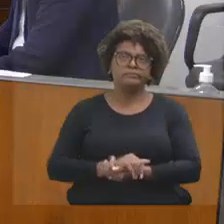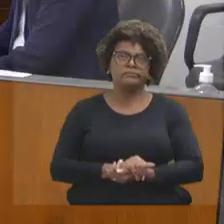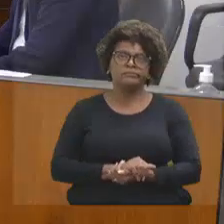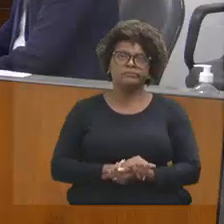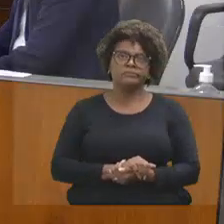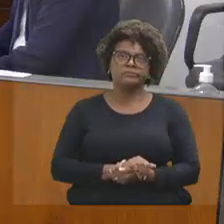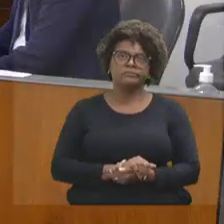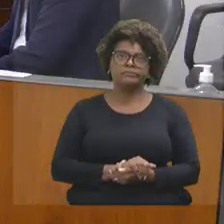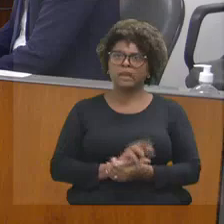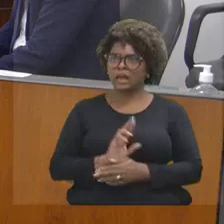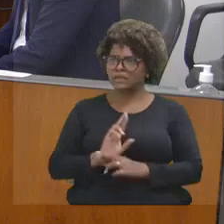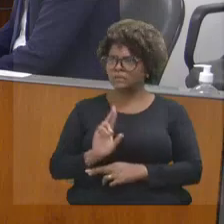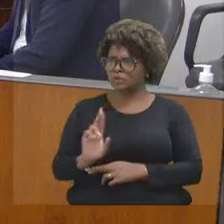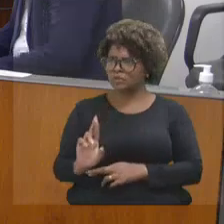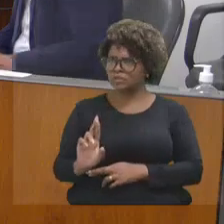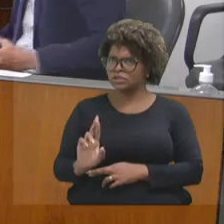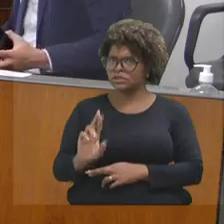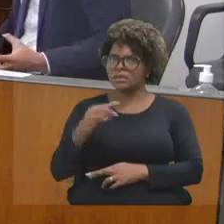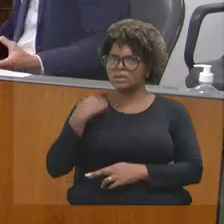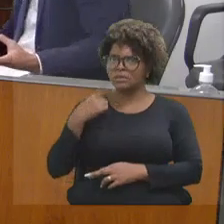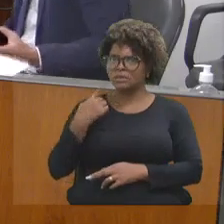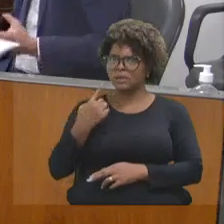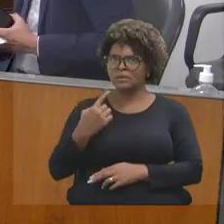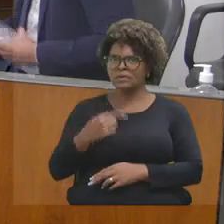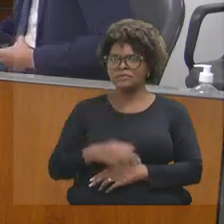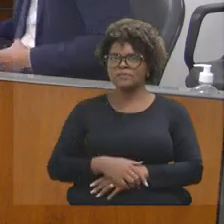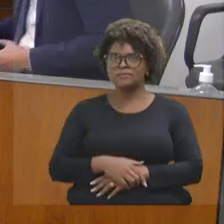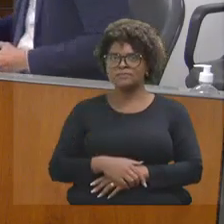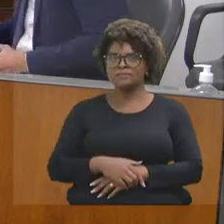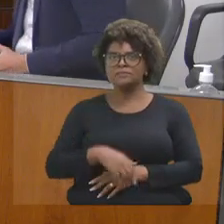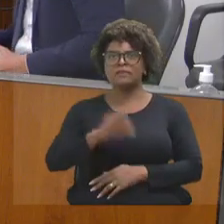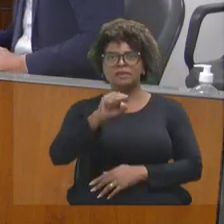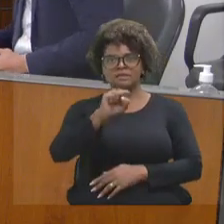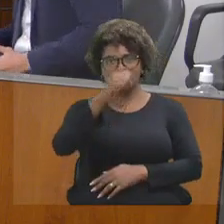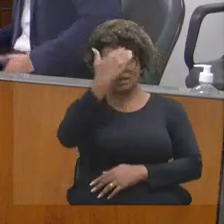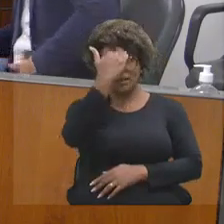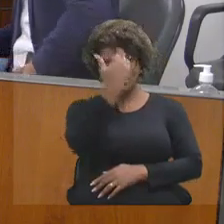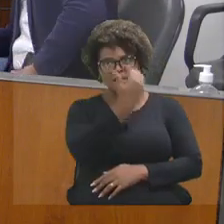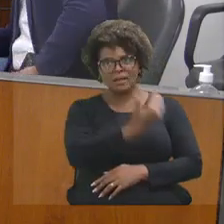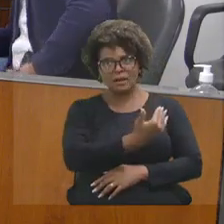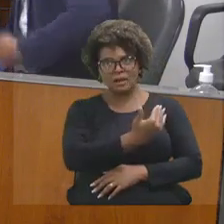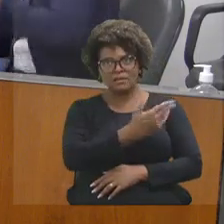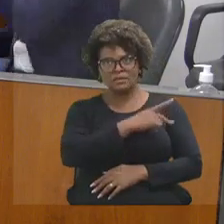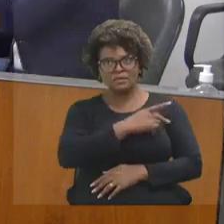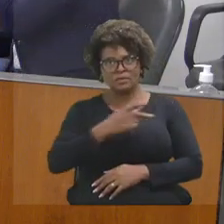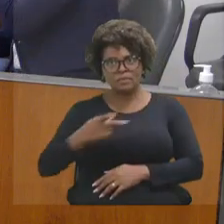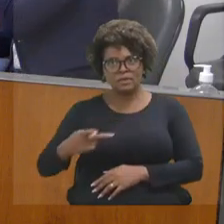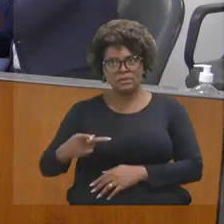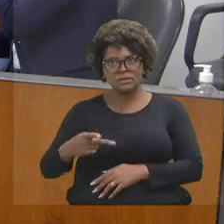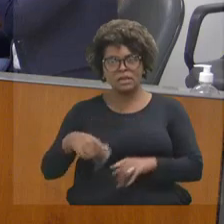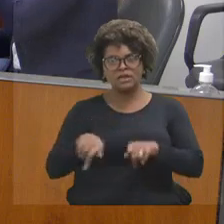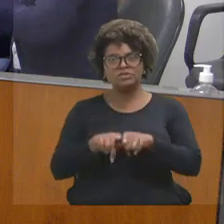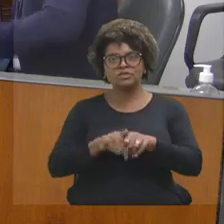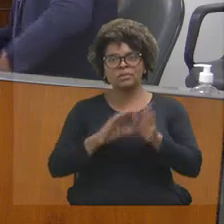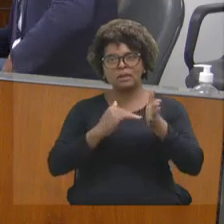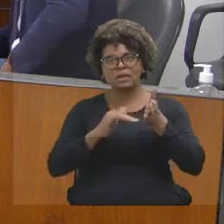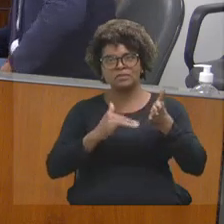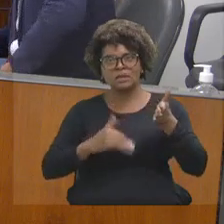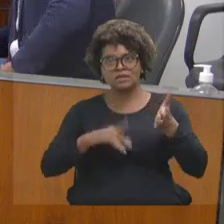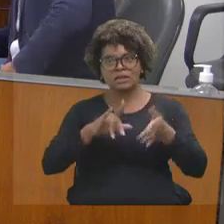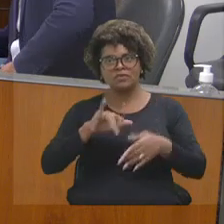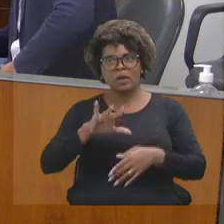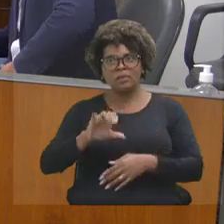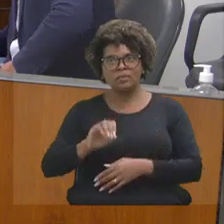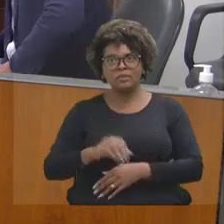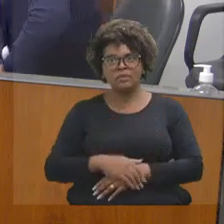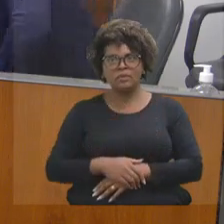respondido o deputado respondido eu lhe agradeço viu Presidente eu agradeço secretário Fábio